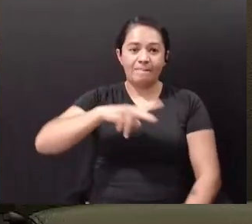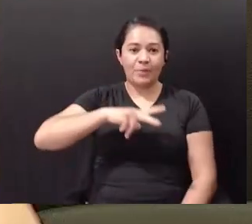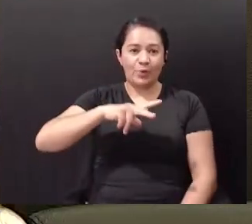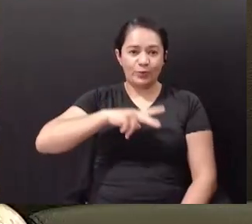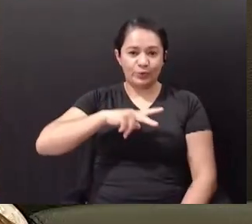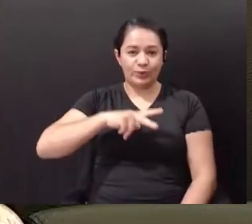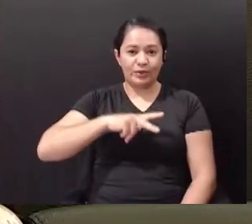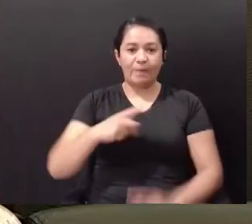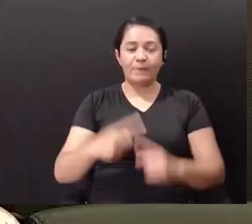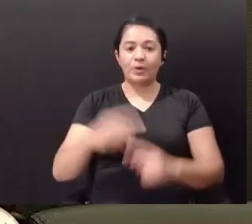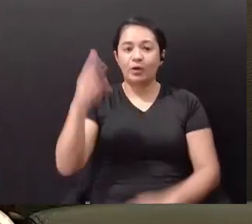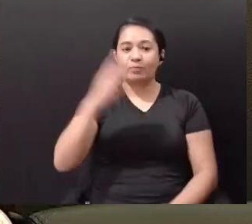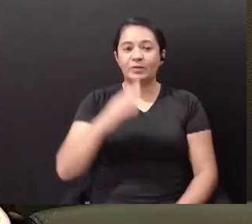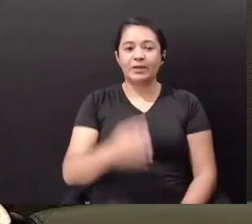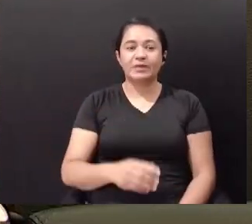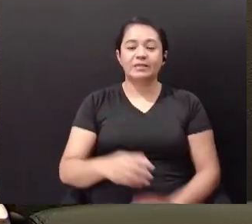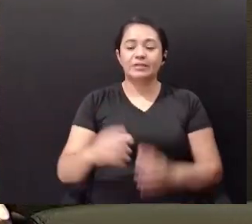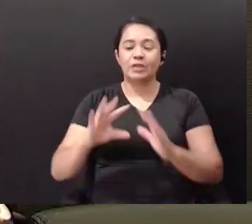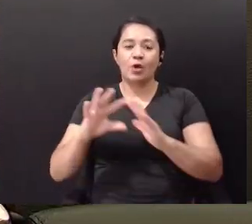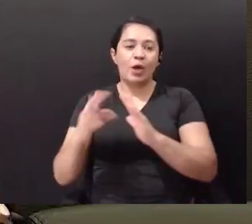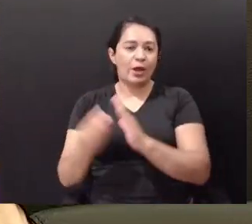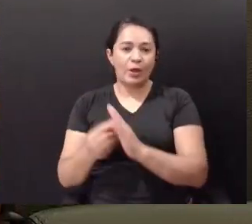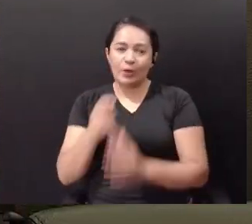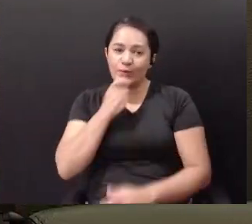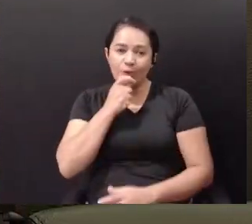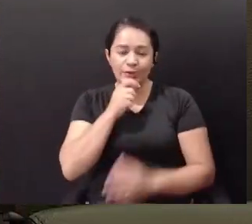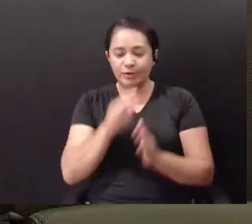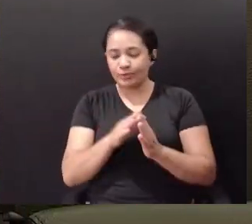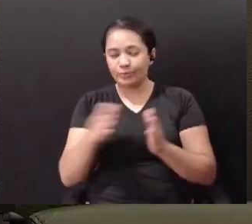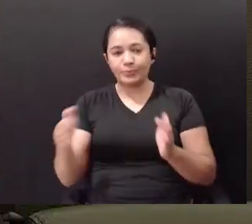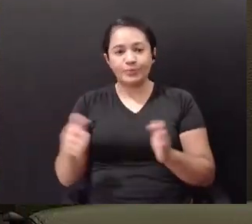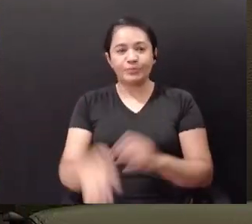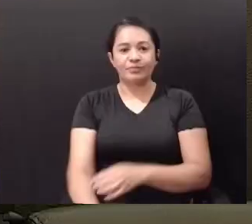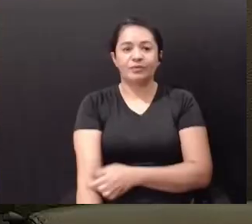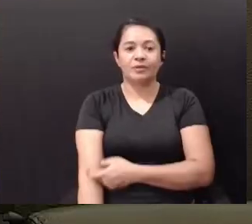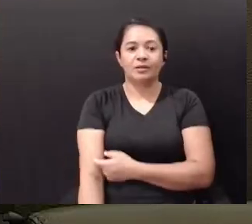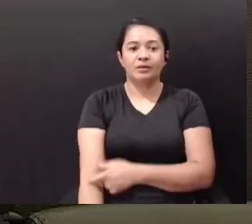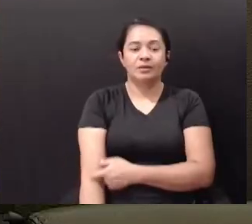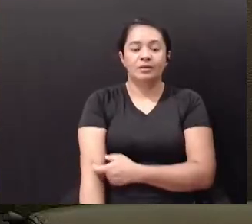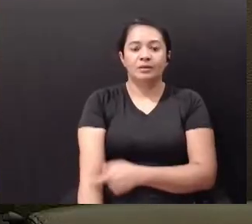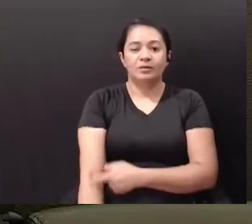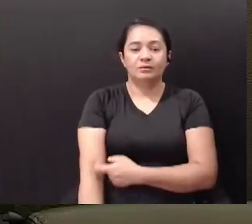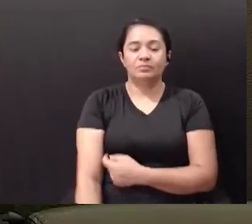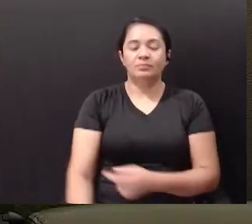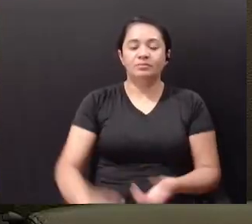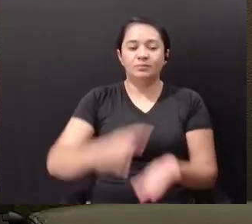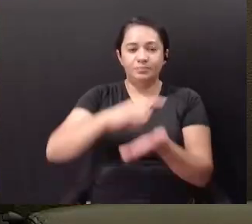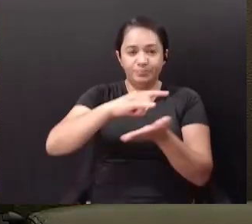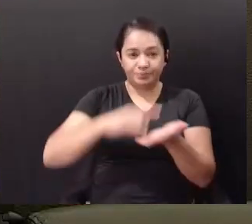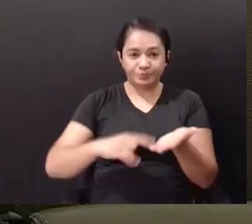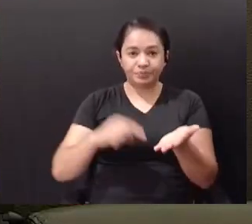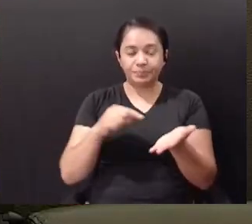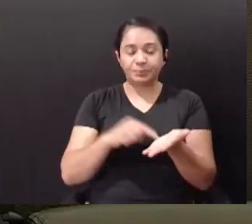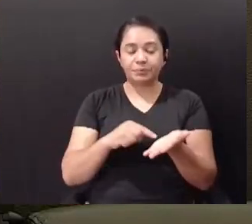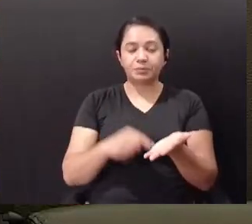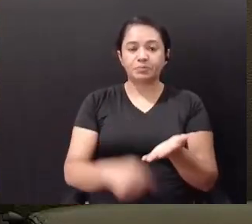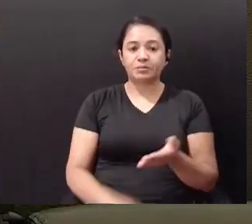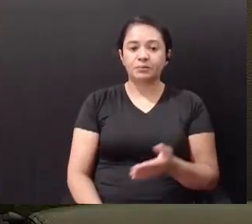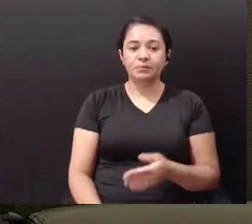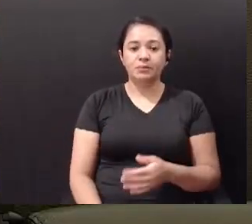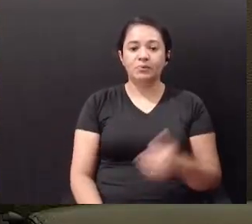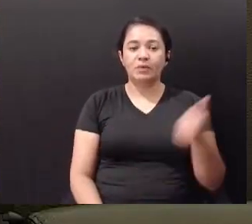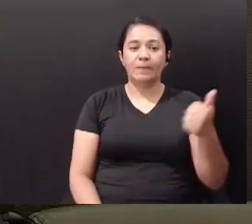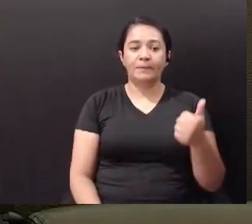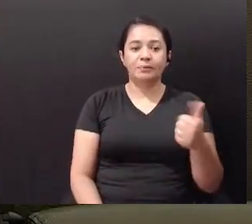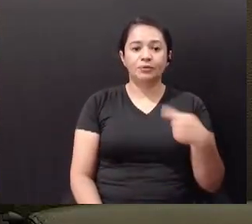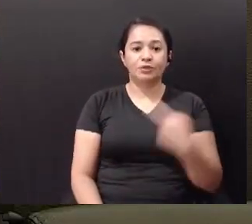colônia neste período, né? No caso deste tributo, bom, em primeiro lugar estamos falando de um termo de